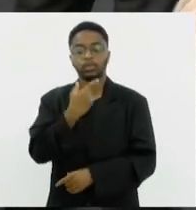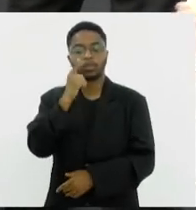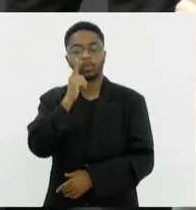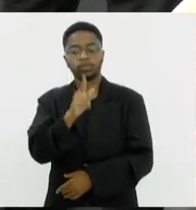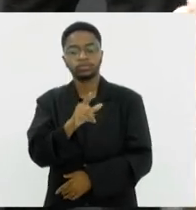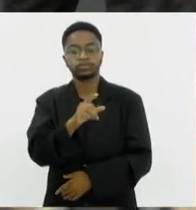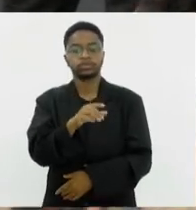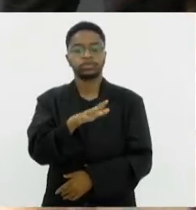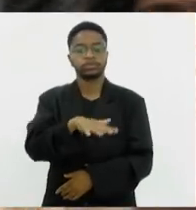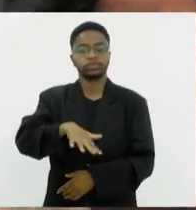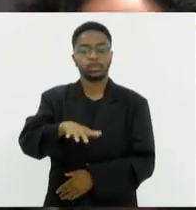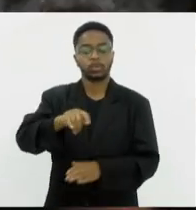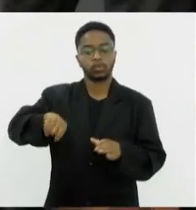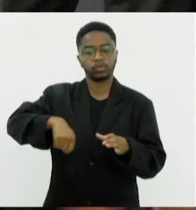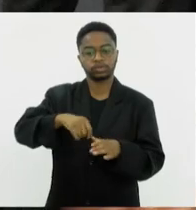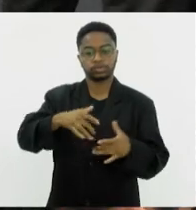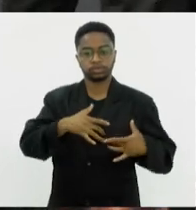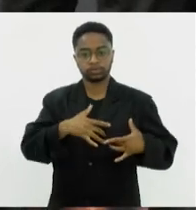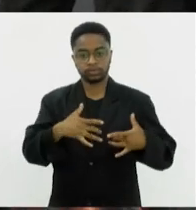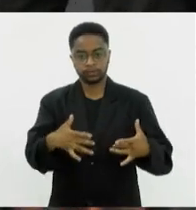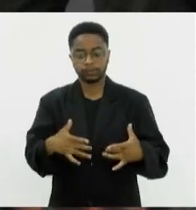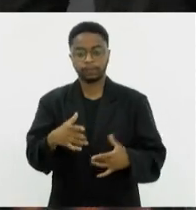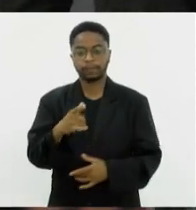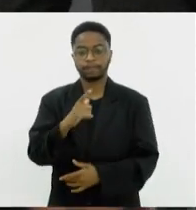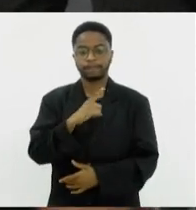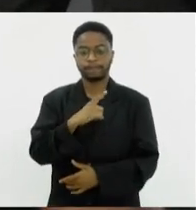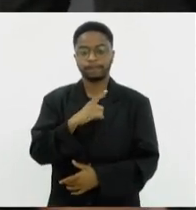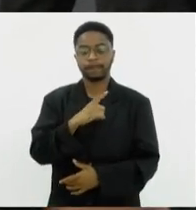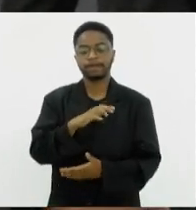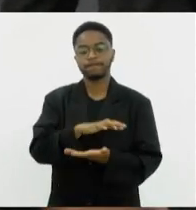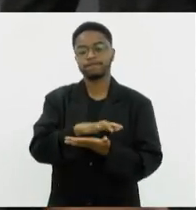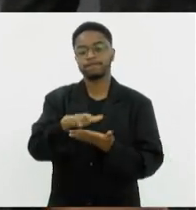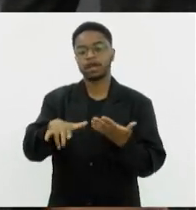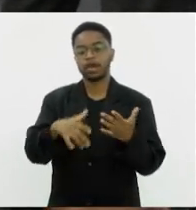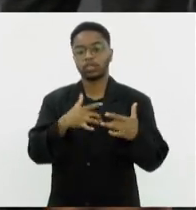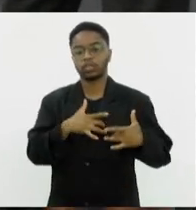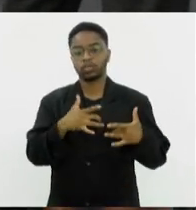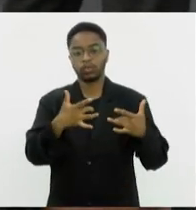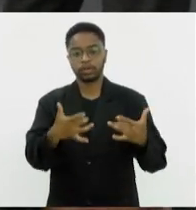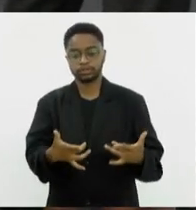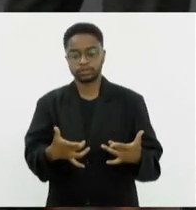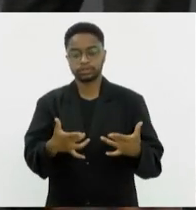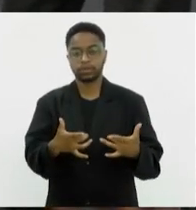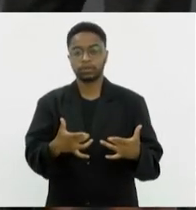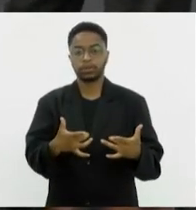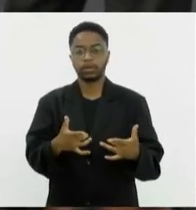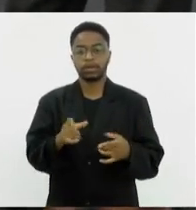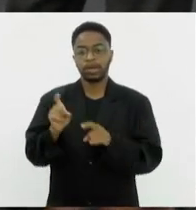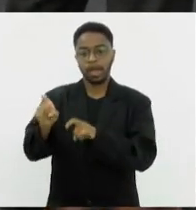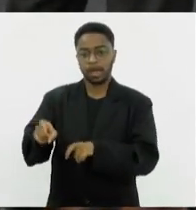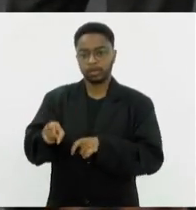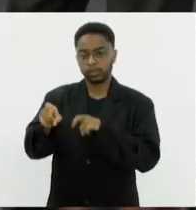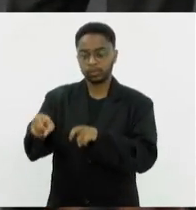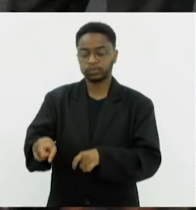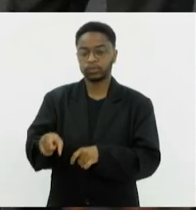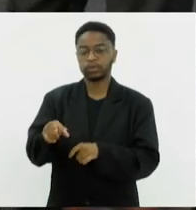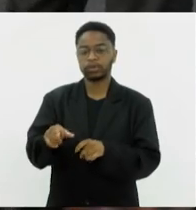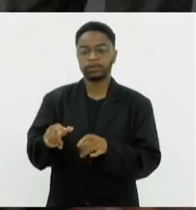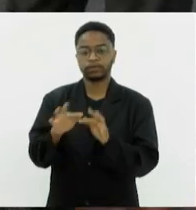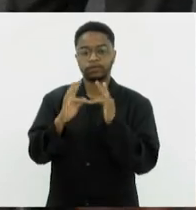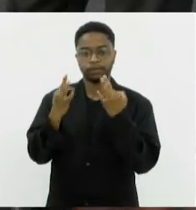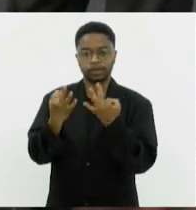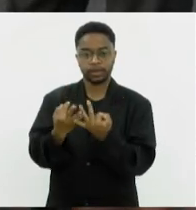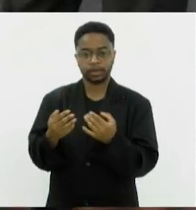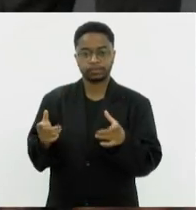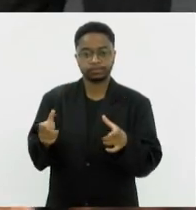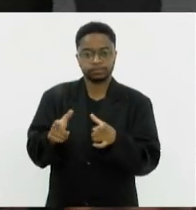cozinhas solidárias recebessem várias doações de pequenos agricultores, da agricultura familiar,